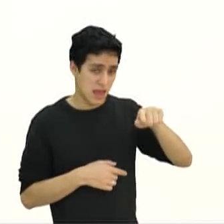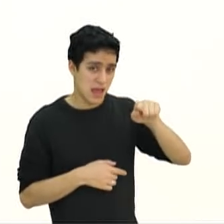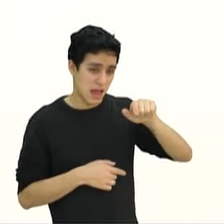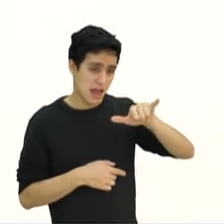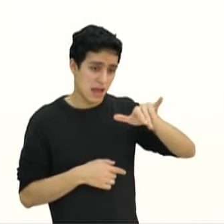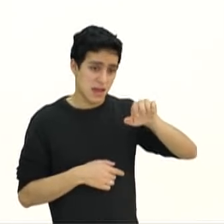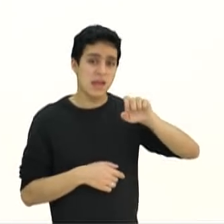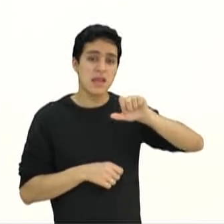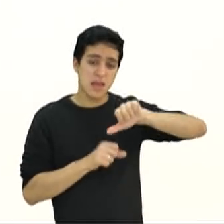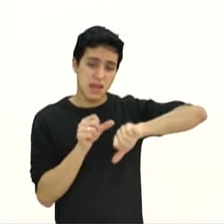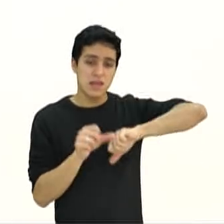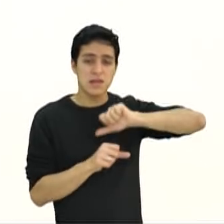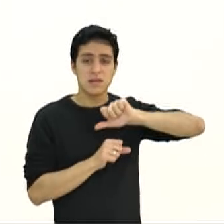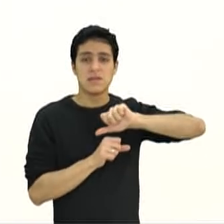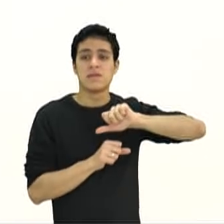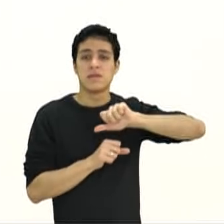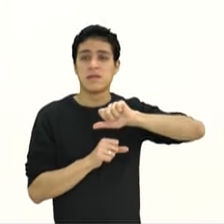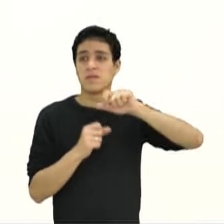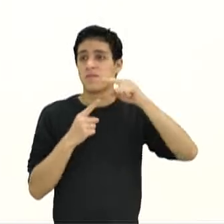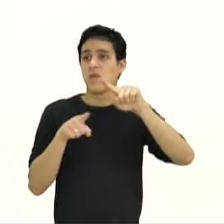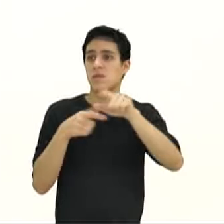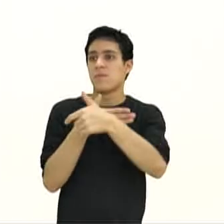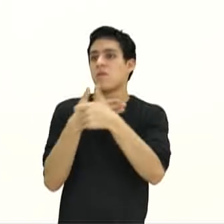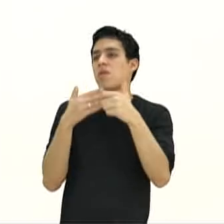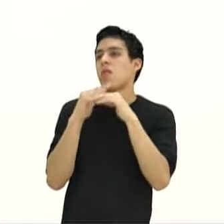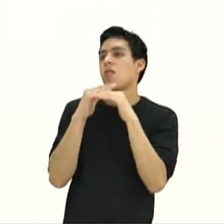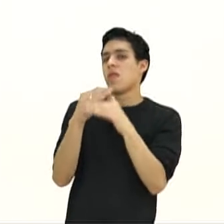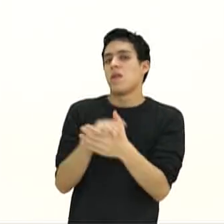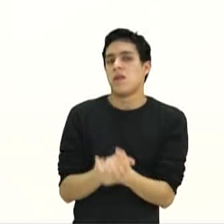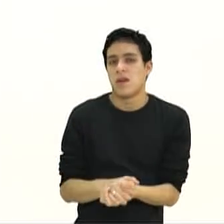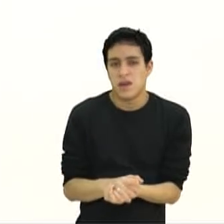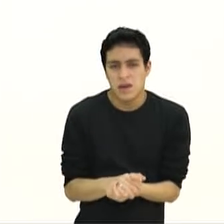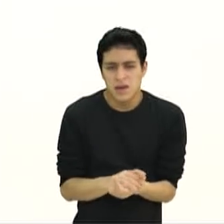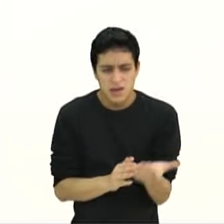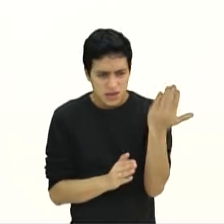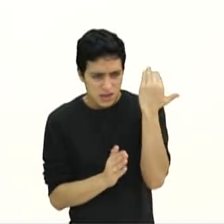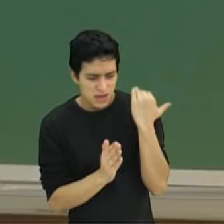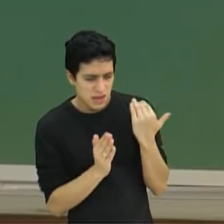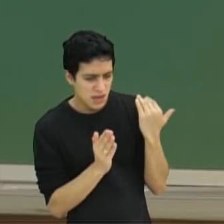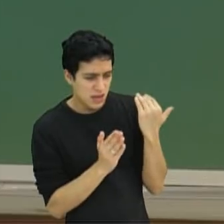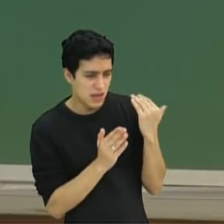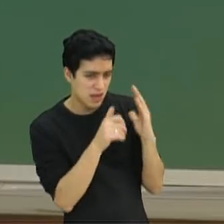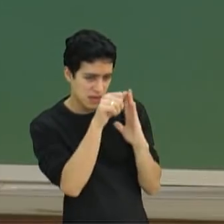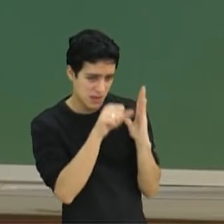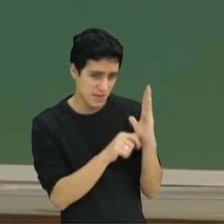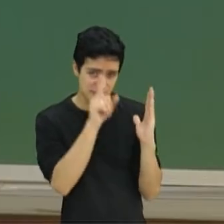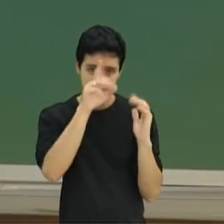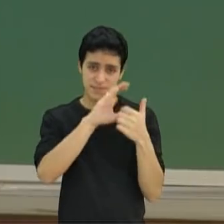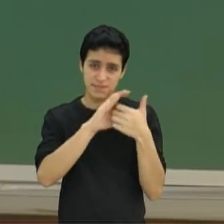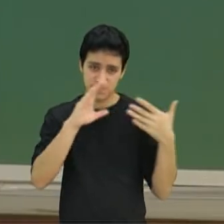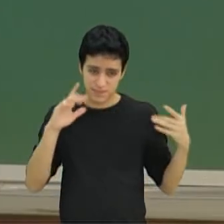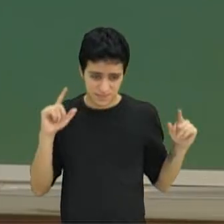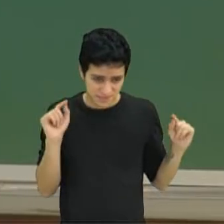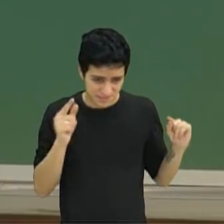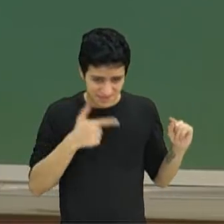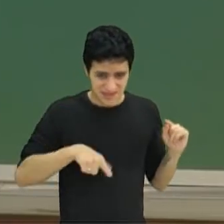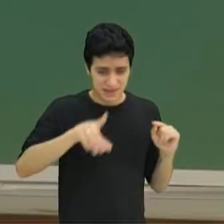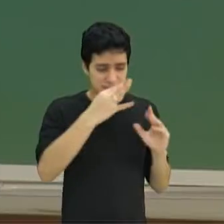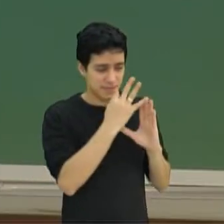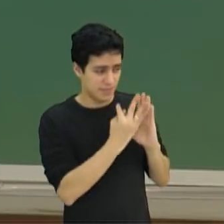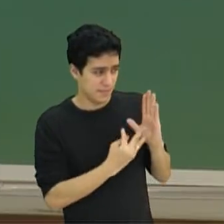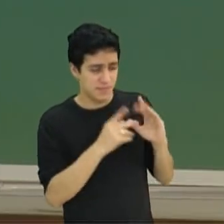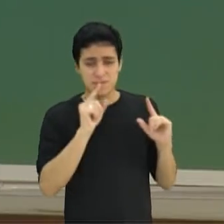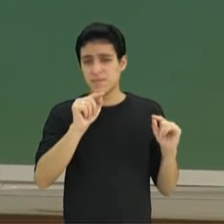uma alteração contra a ordem moral. Como nós vimos ali no ensaio, essas características, em outros